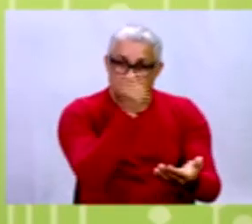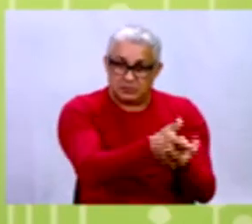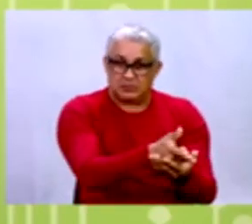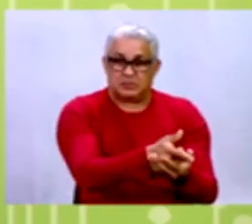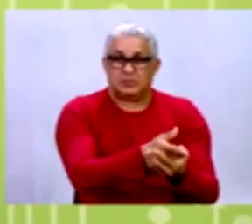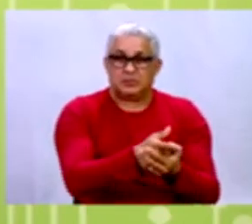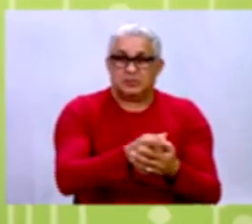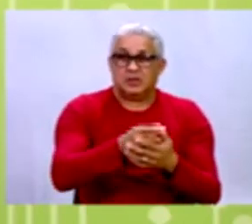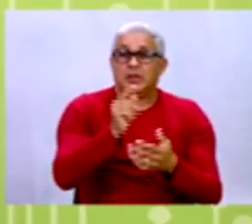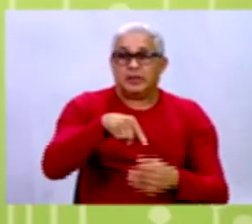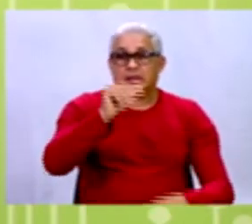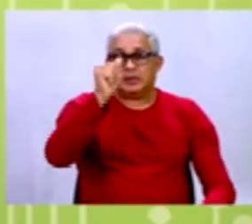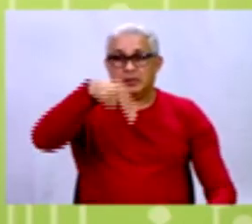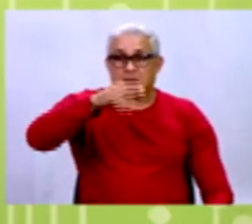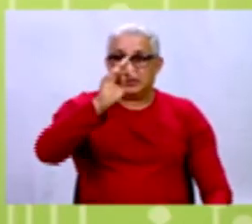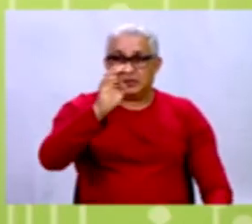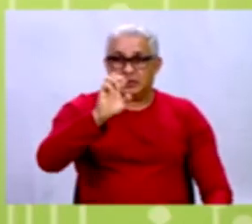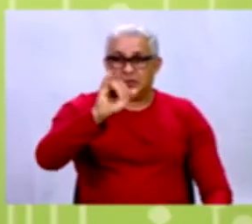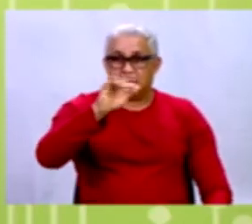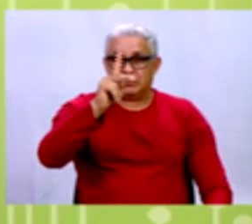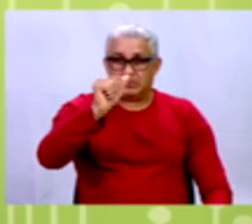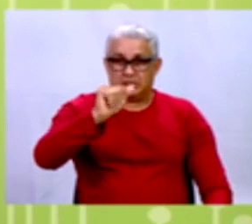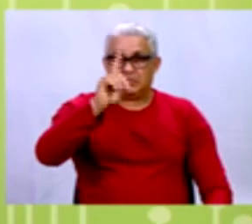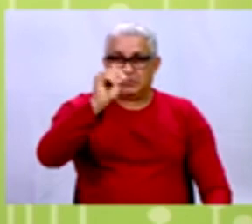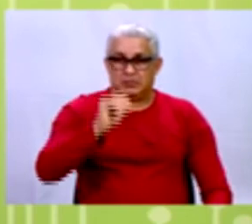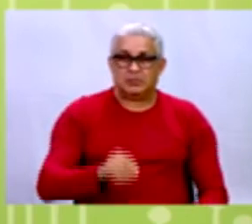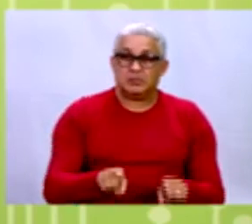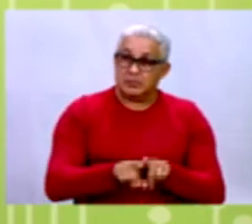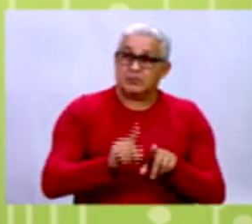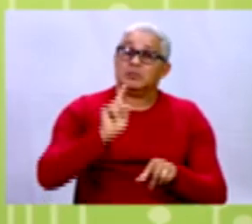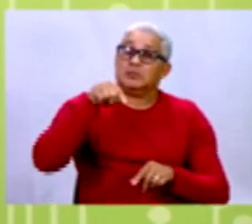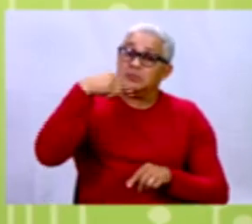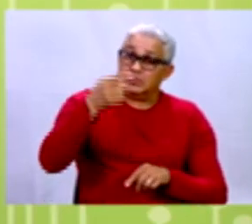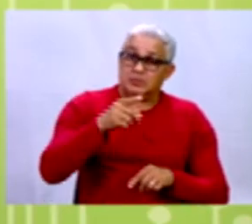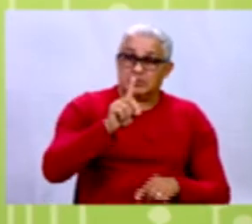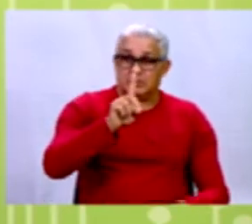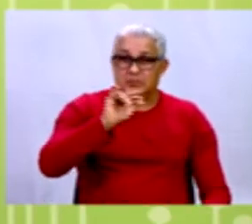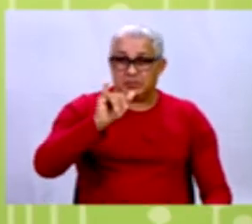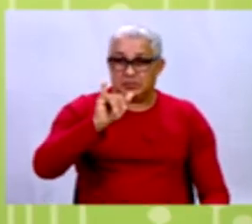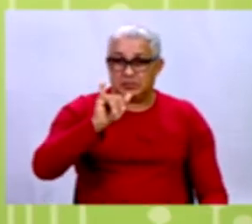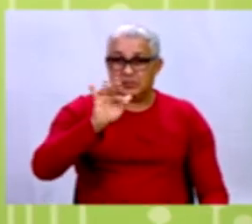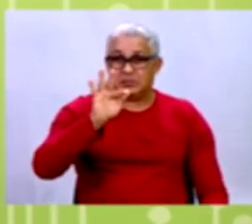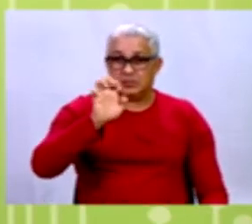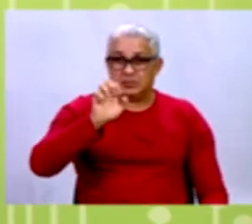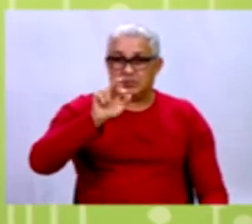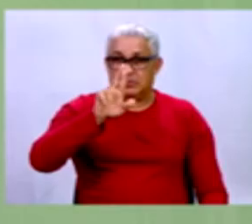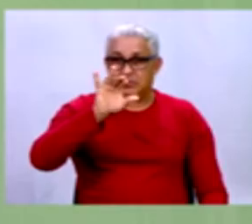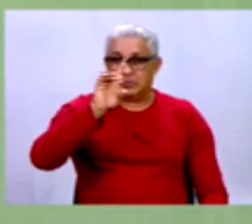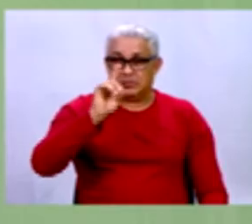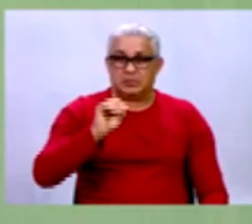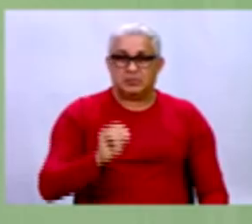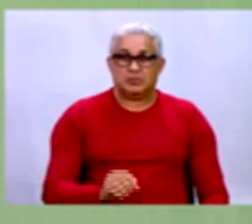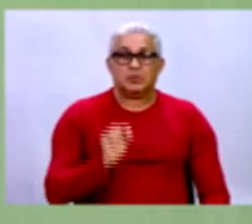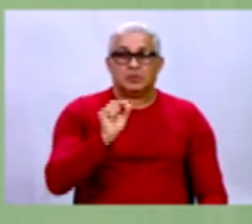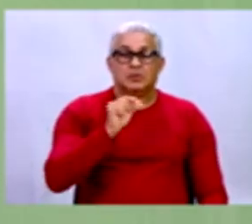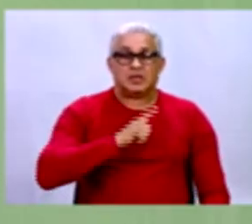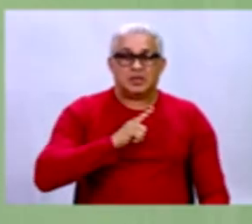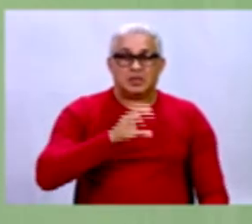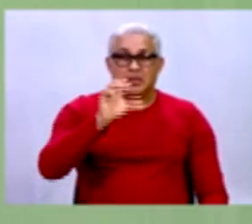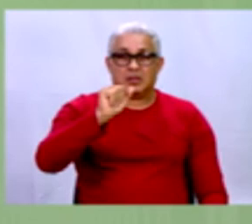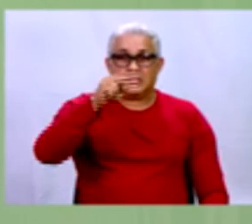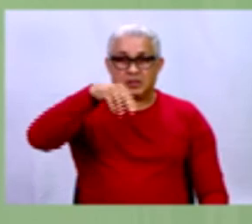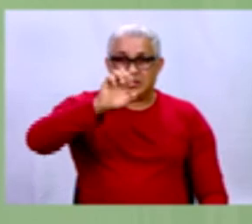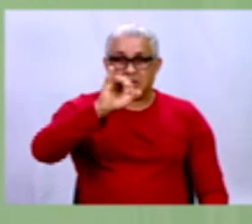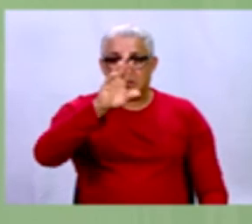pagamento antecipado, tá? E depois disso a gente tem o pagamento diferido, que são aqueles que oferecem carência